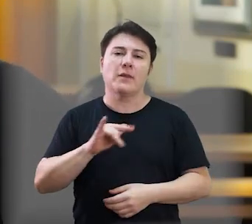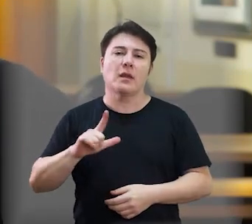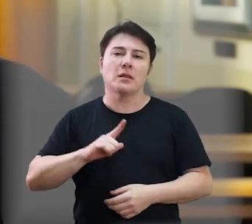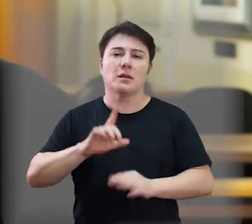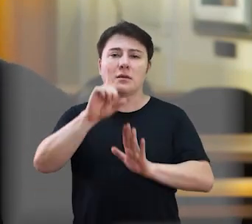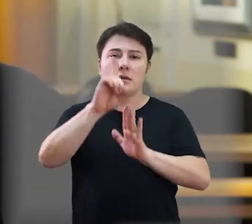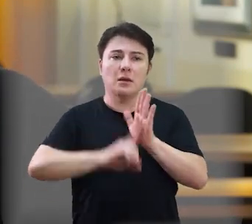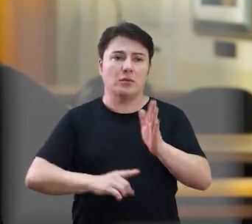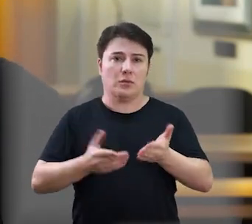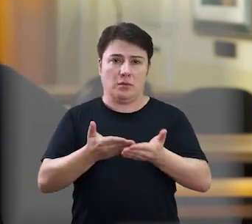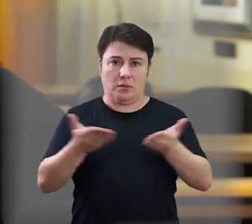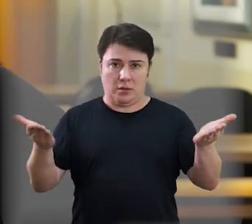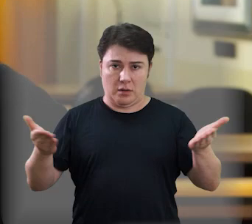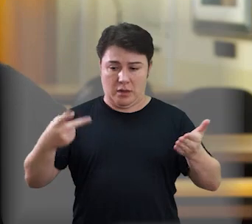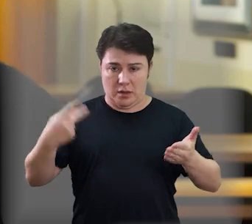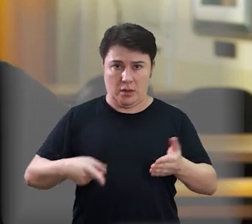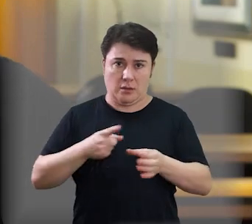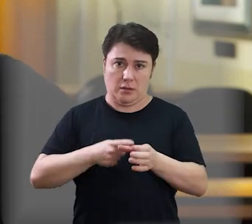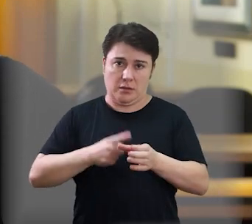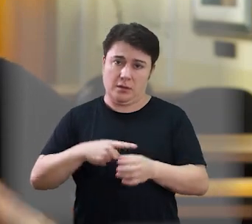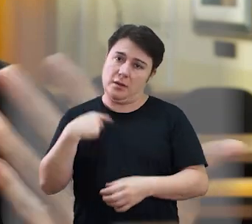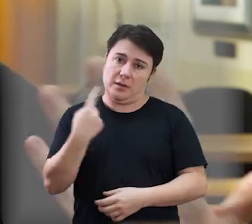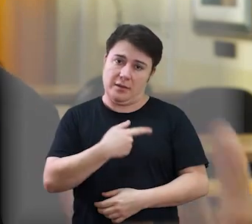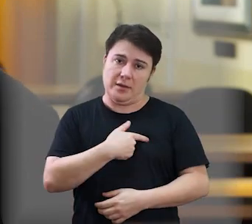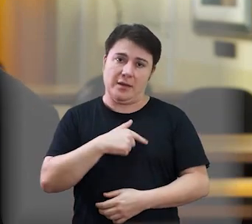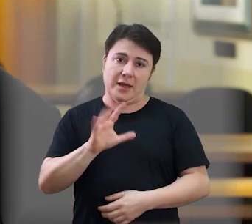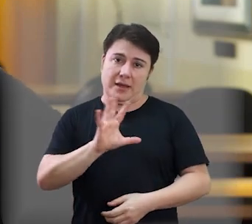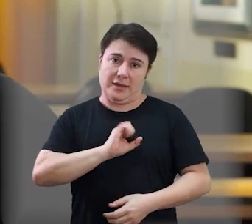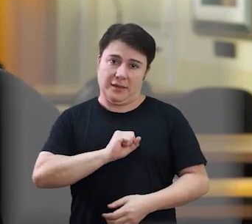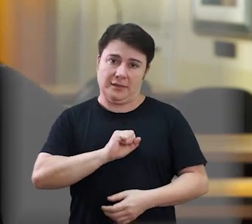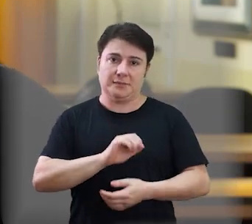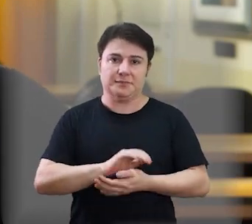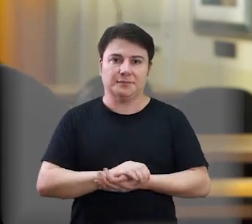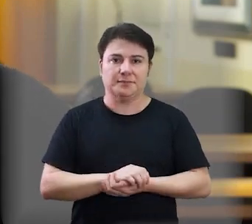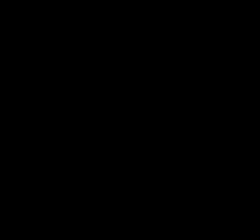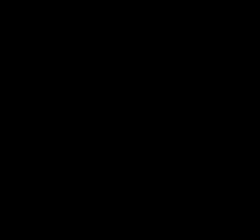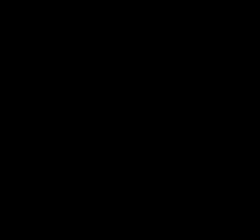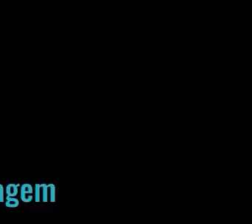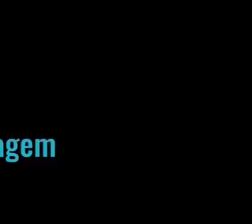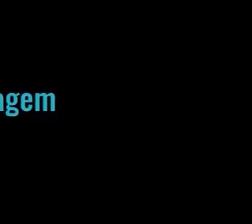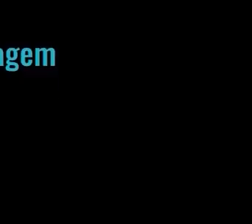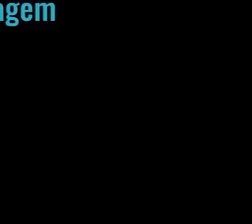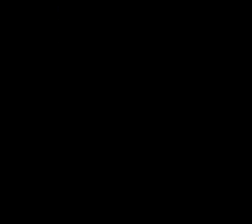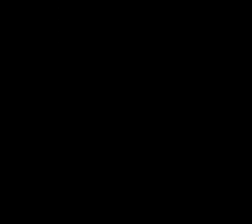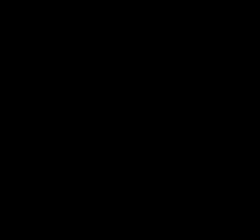fluida mesmo, para garantir o direito ao direito a essa cidade que a gente tanto ama.